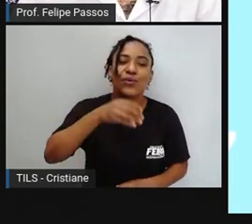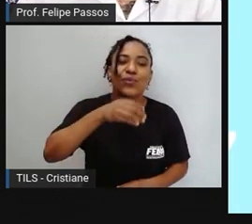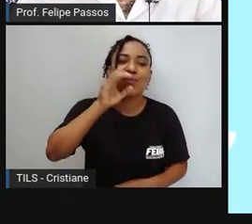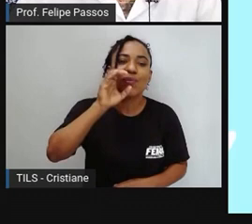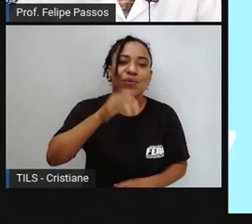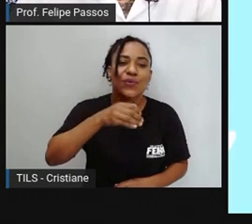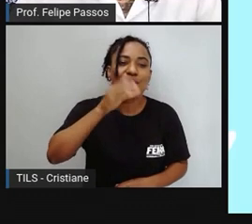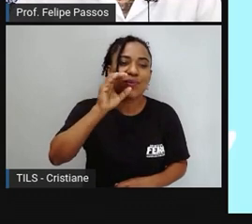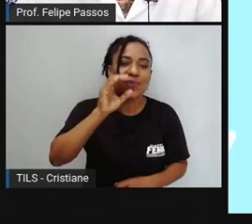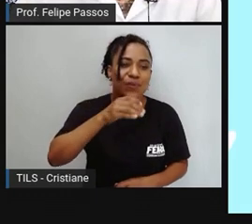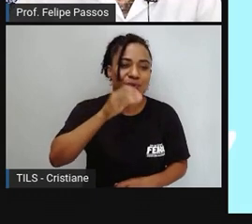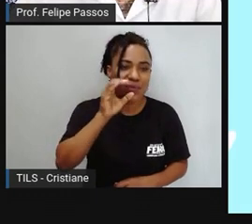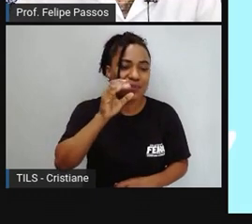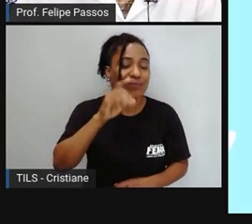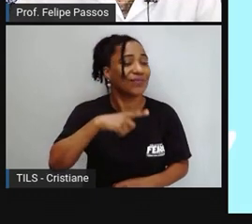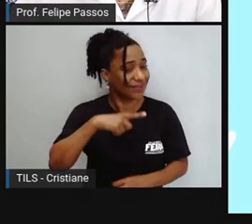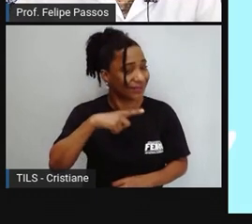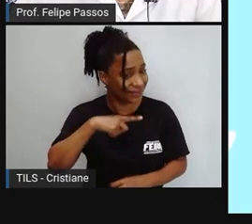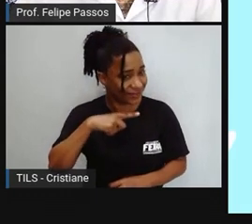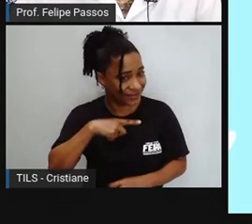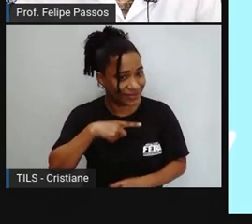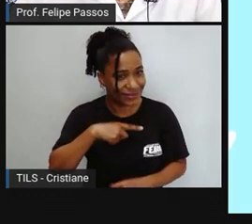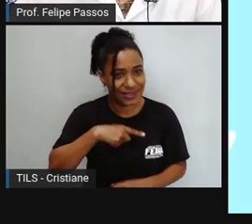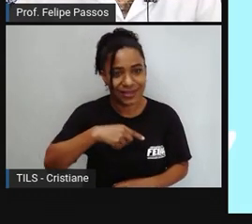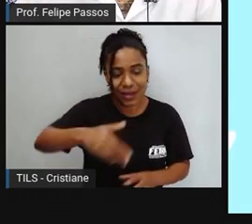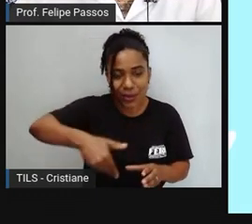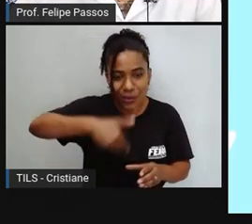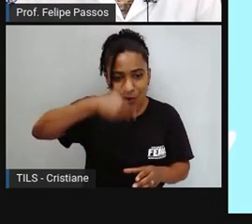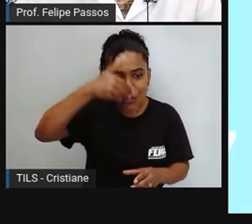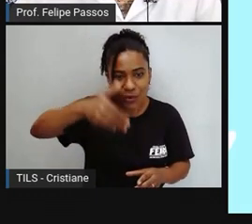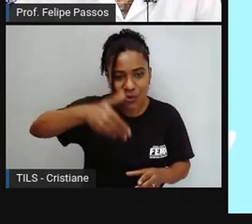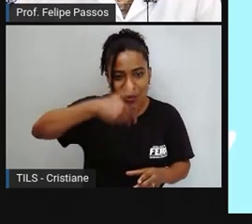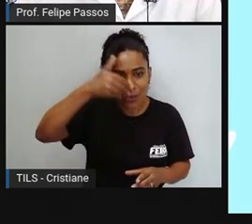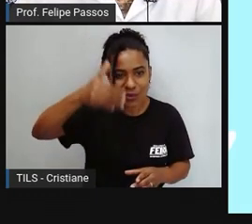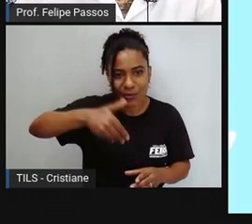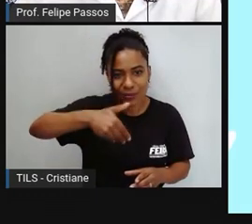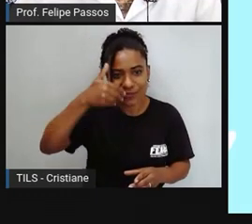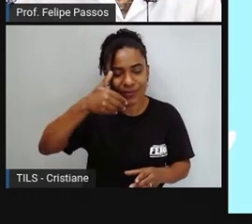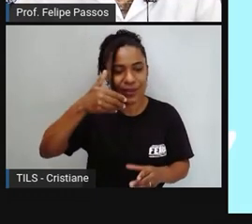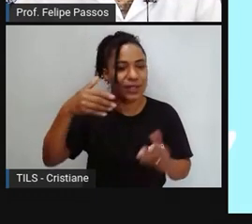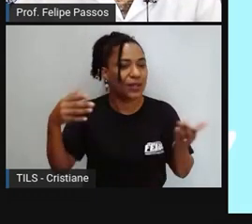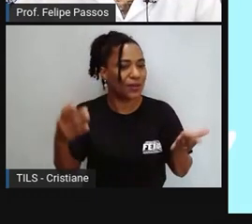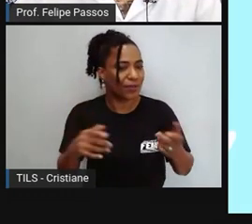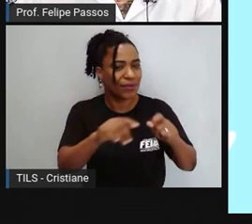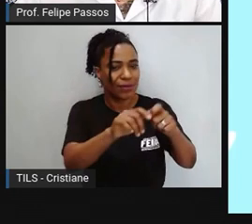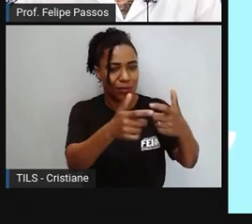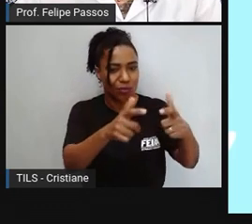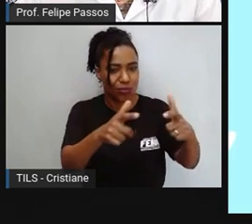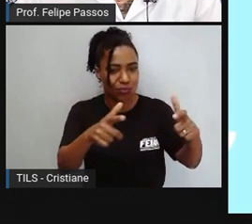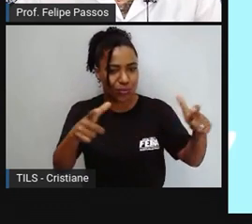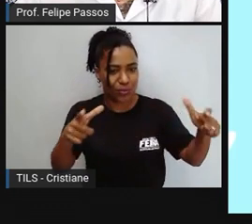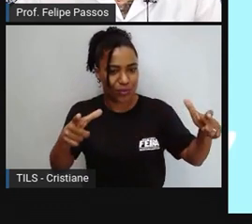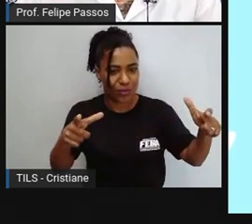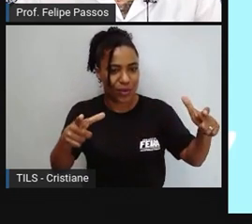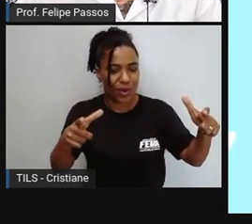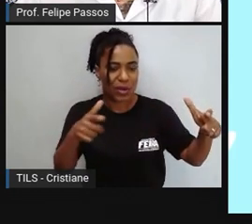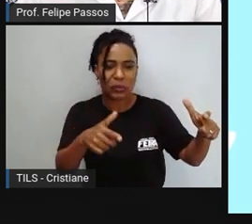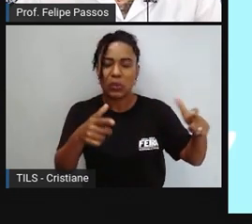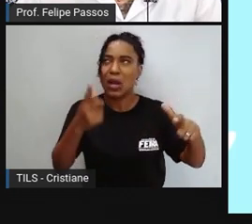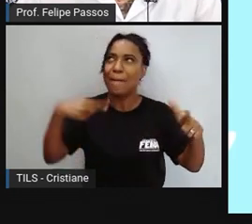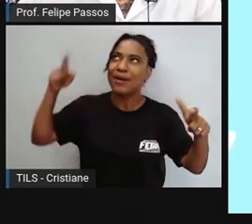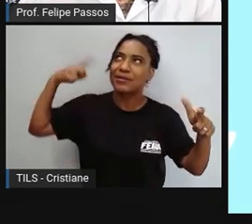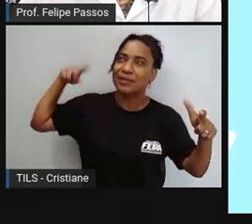lagoa grande e o agradecimento que damos hoje 50